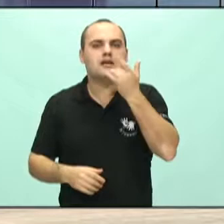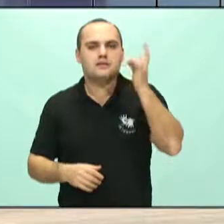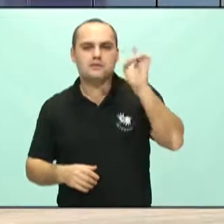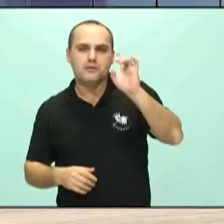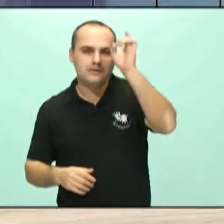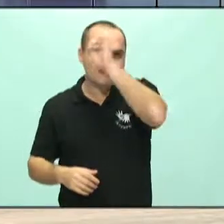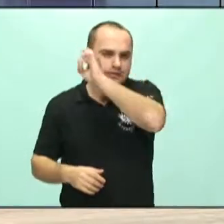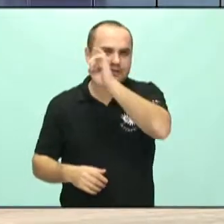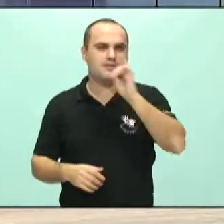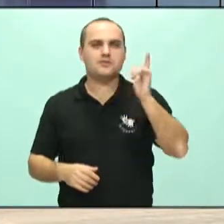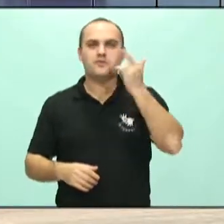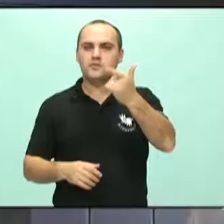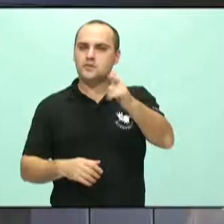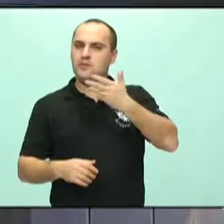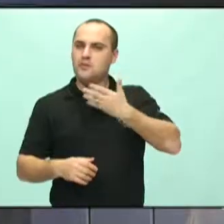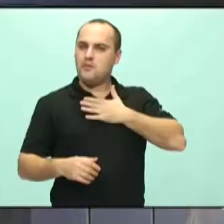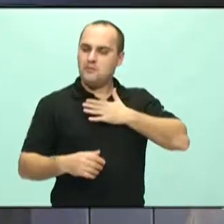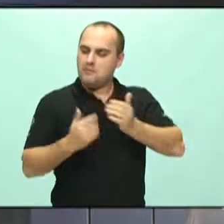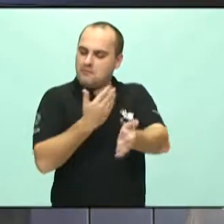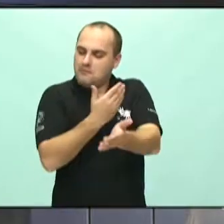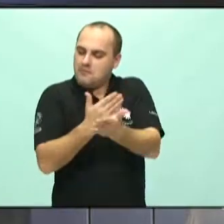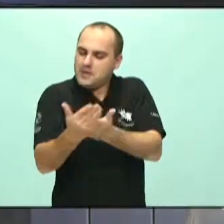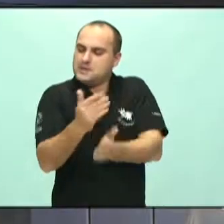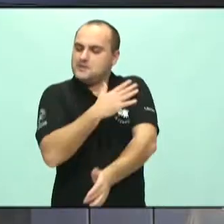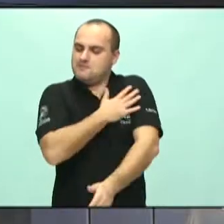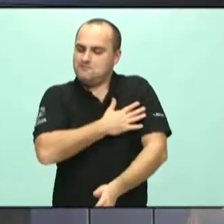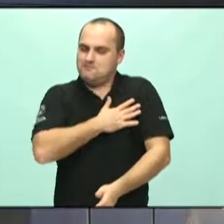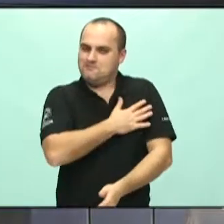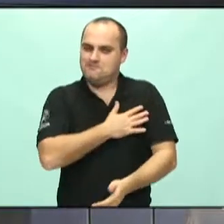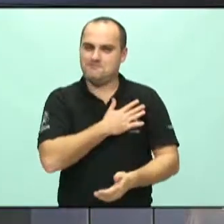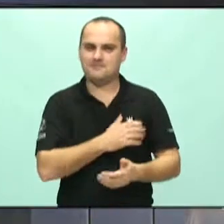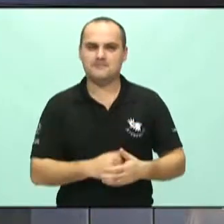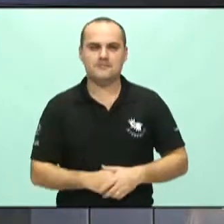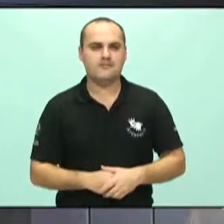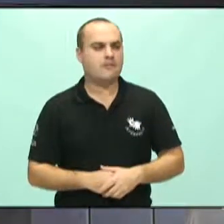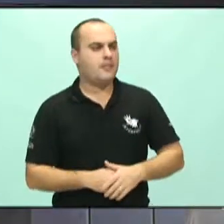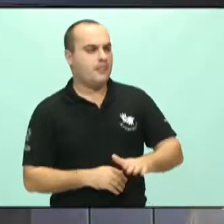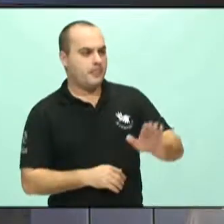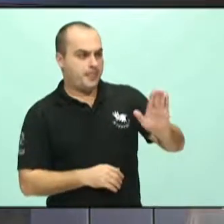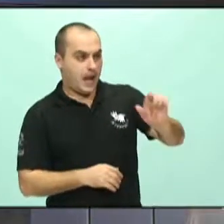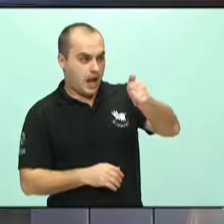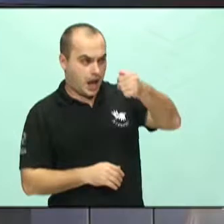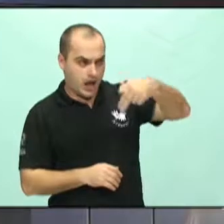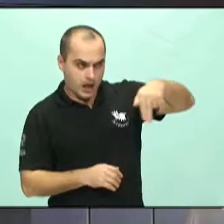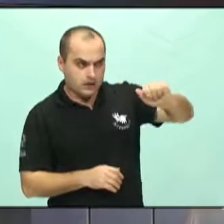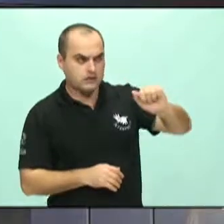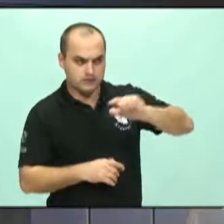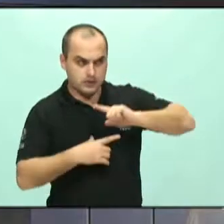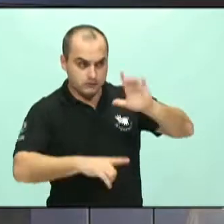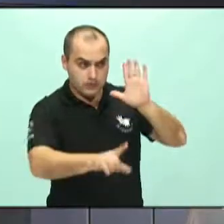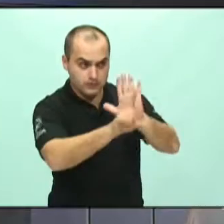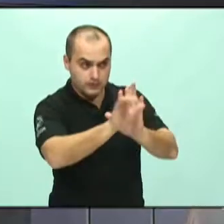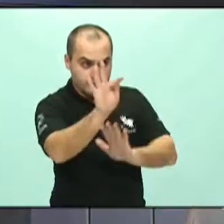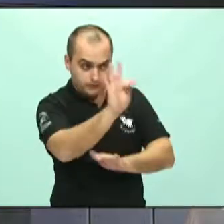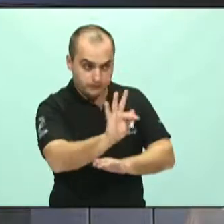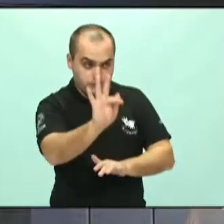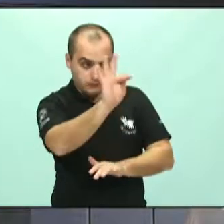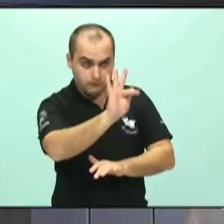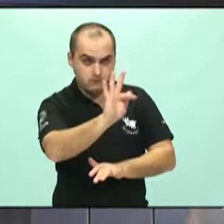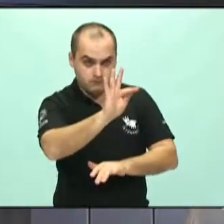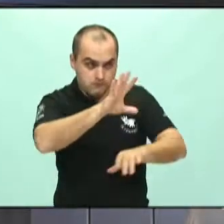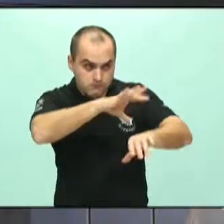descobrir. Esse é o grande interesse. Ana, há uma lei federal que garante o ensino da diversidade e, aliás,